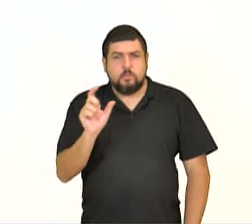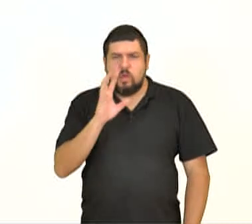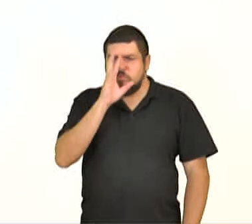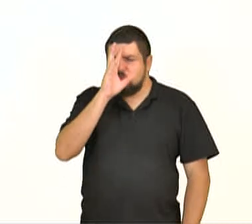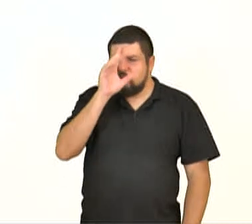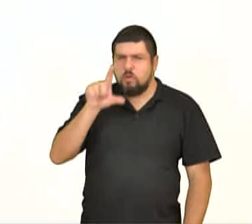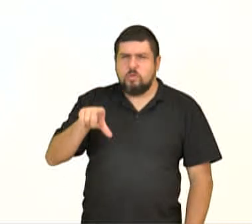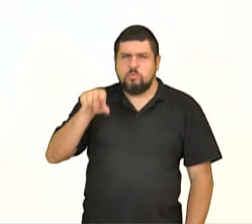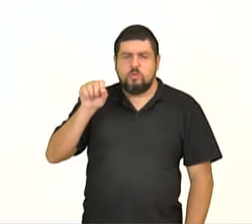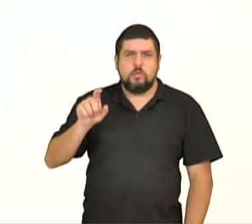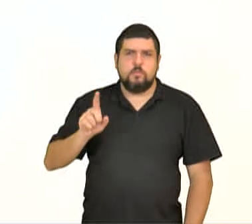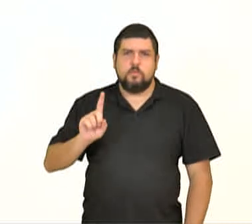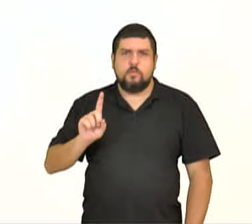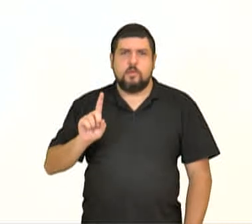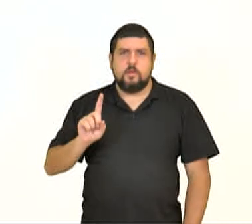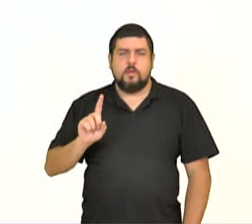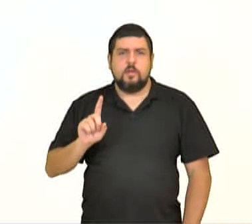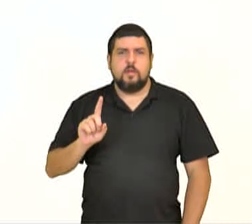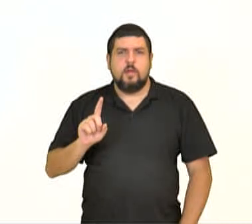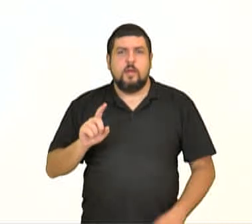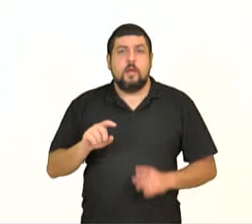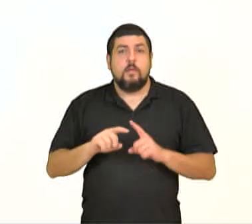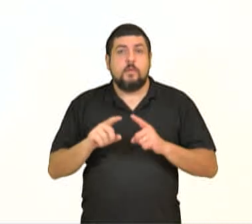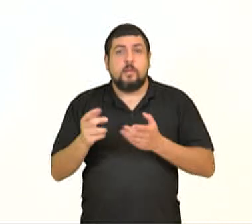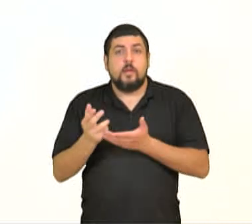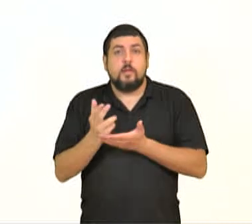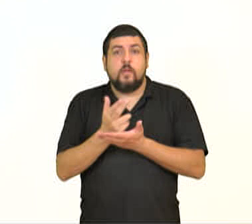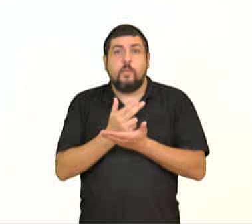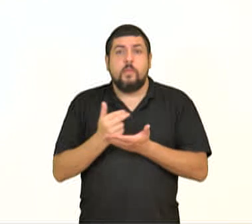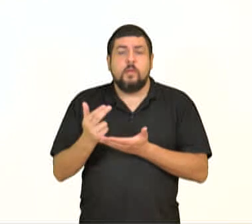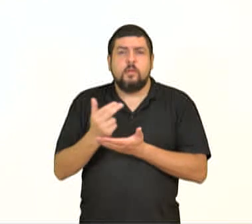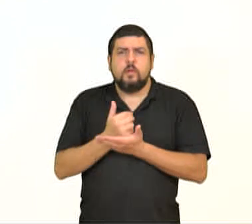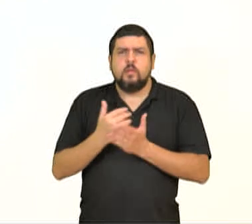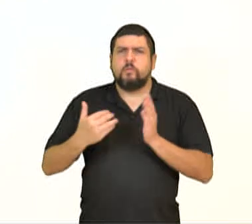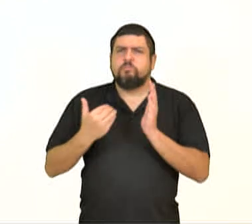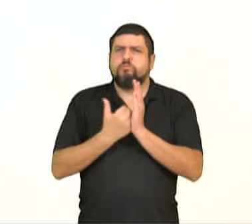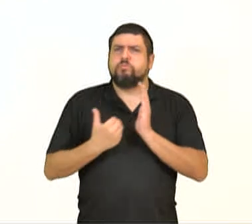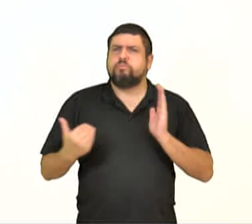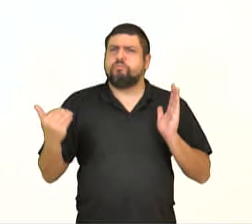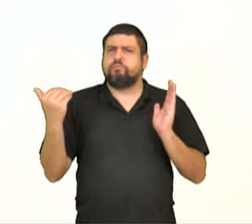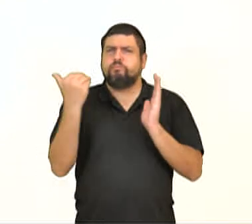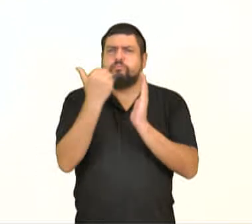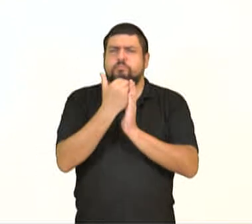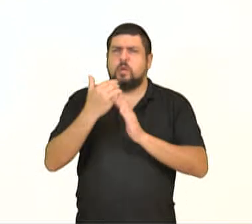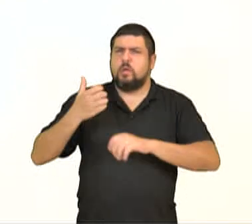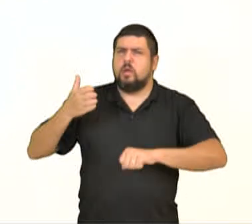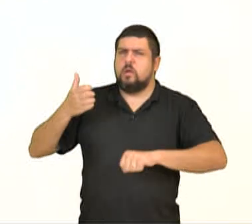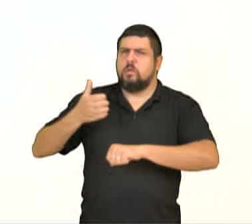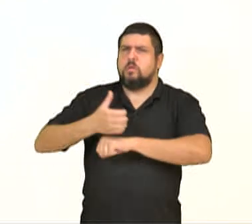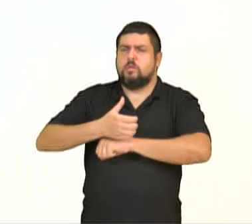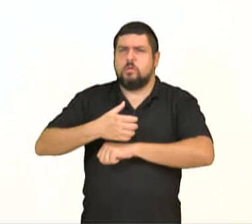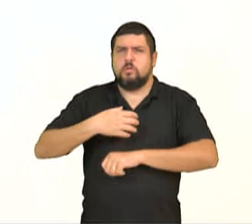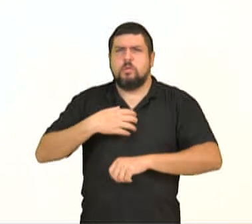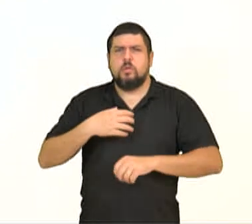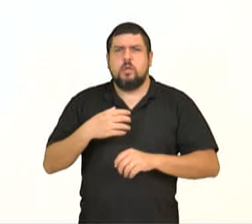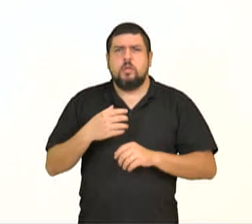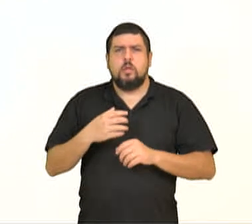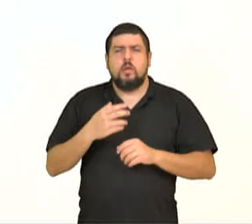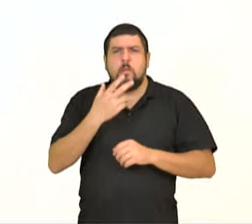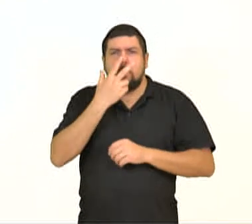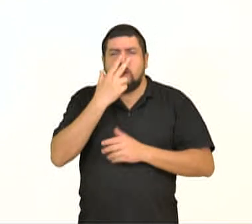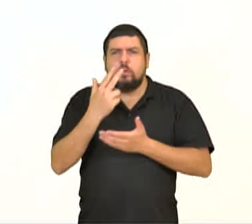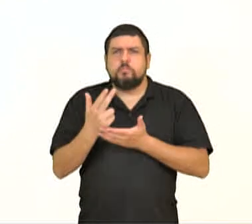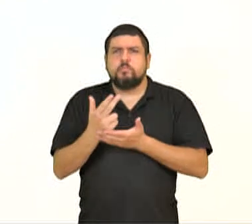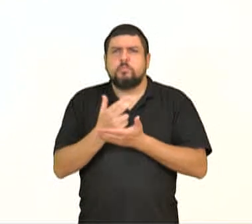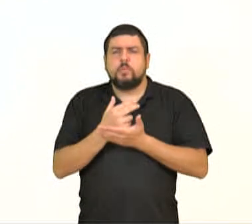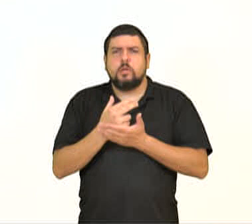é exagerar, seja sobre um fato ou uma pessoa, de modo a torná-los uma